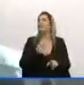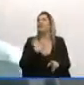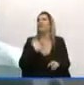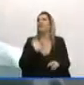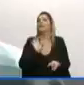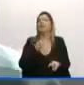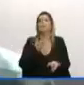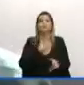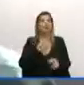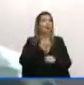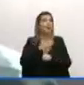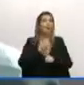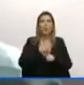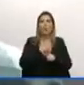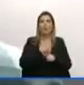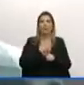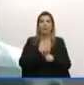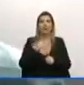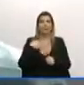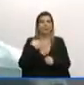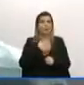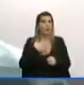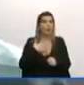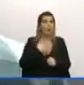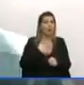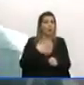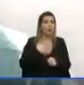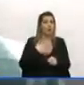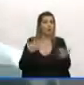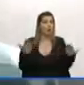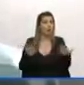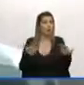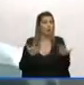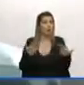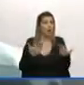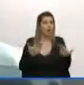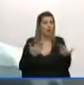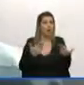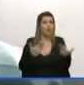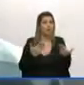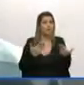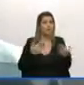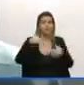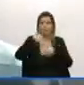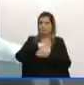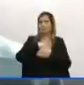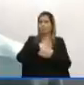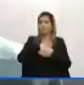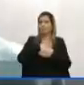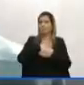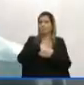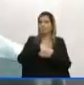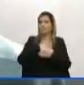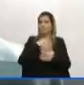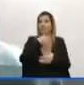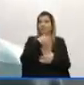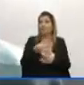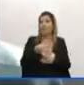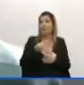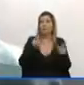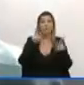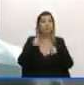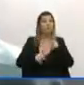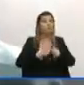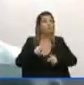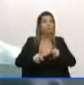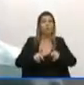se cuida e você falou muito bem agora Tava terminando as campanhas eleitorais era terrível que a gente percebe as pessoas todo mundo